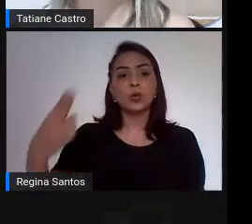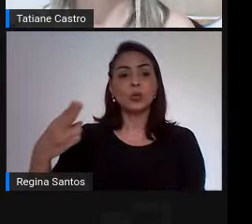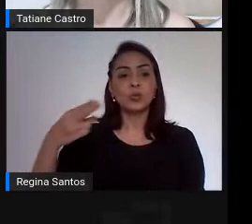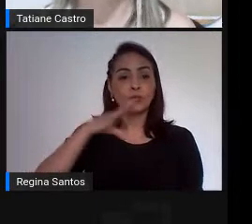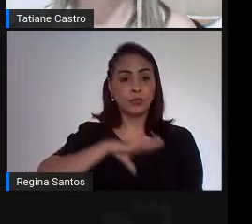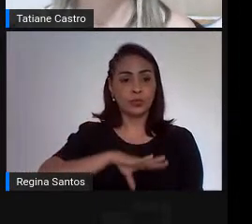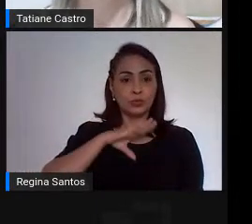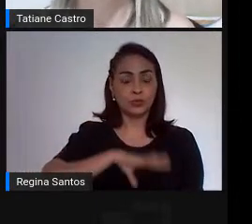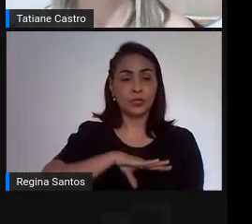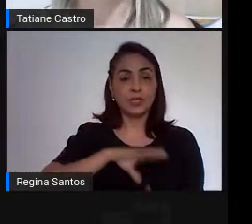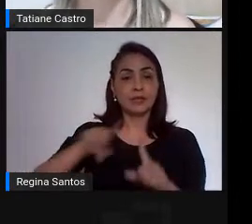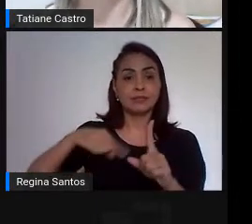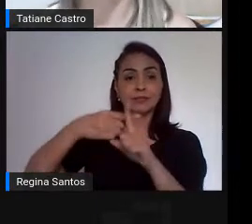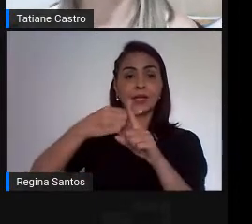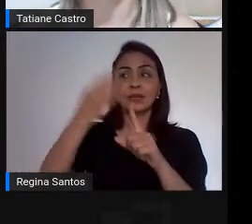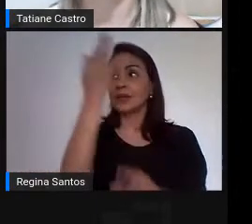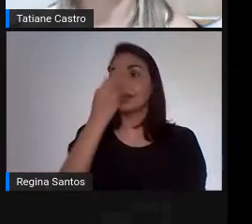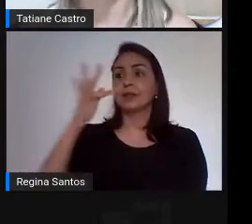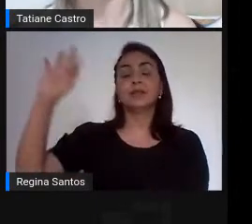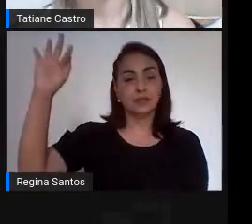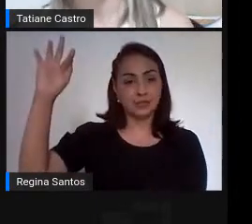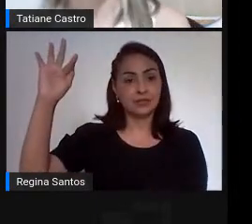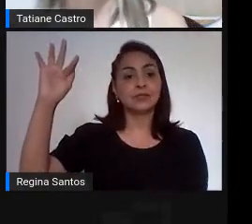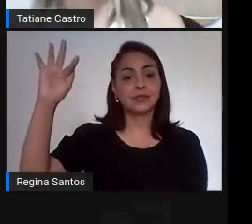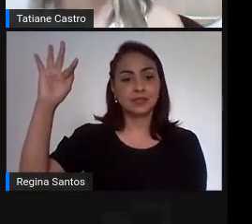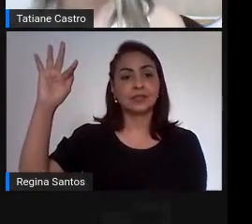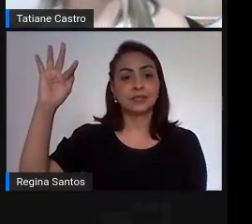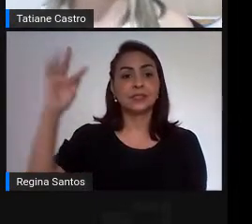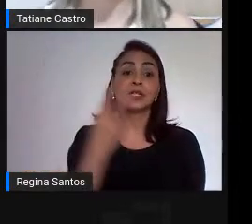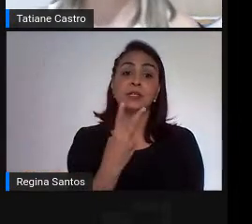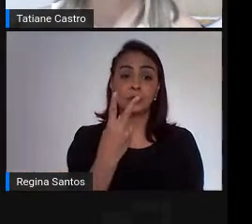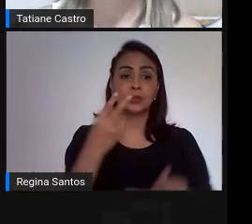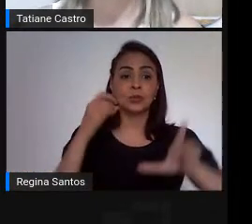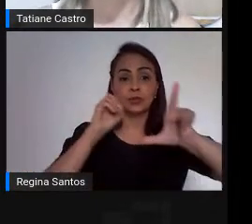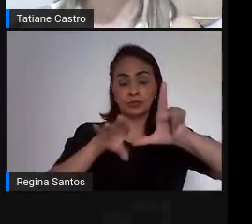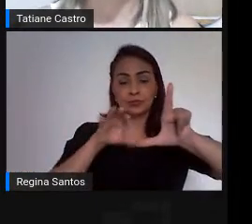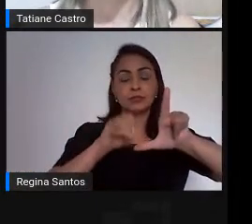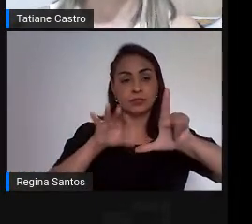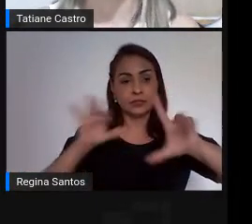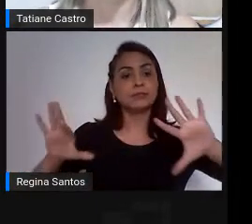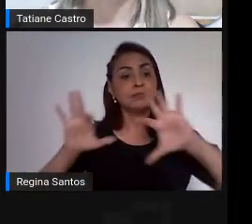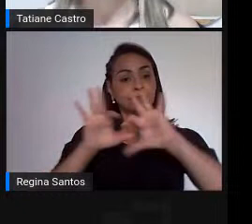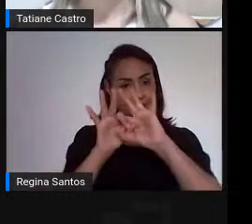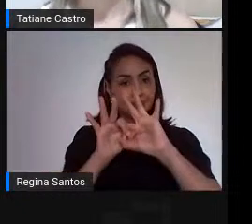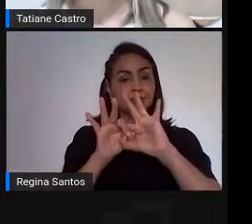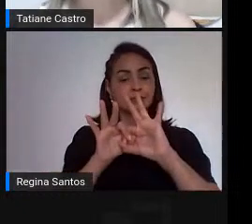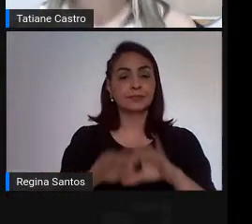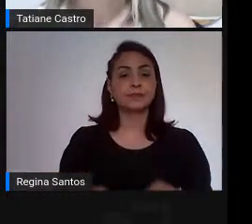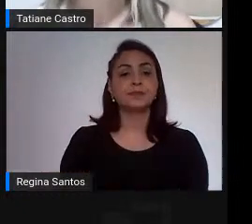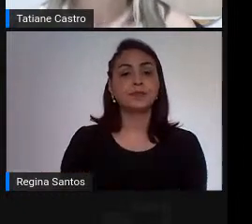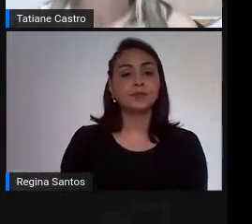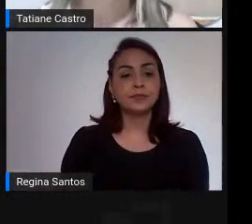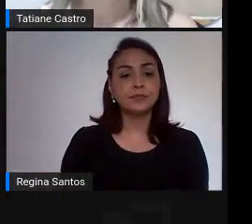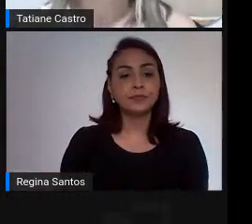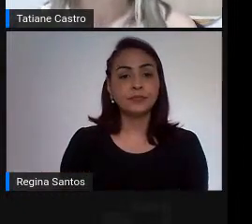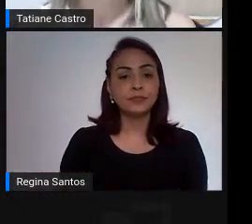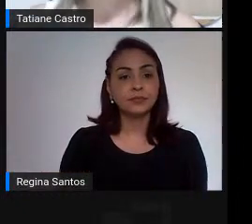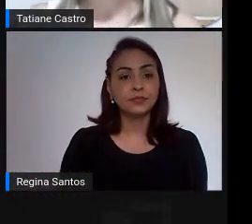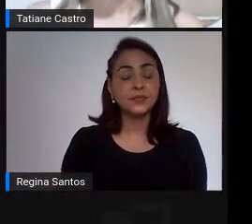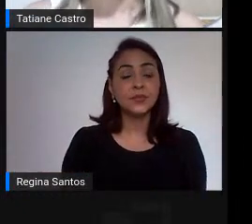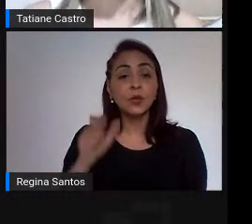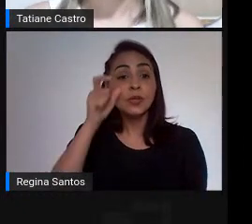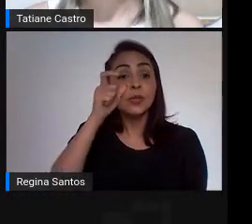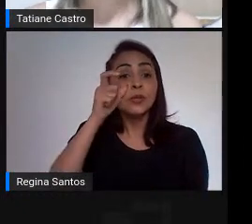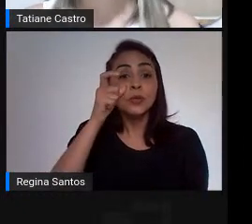portuguesa e respectivas literaturas como a gente tem hoje ou língua estrangeira e respectivas literaturas. Uma coisa muito interessante